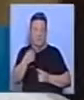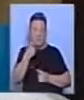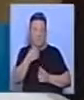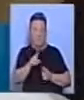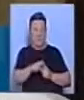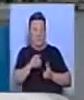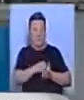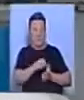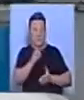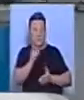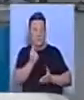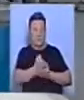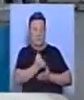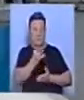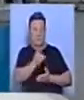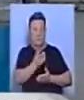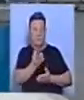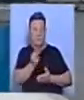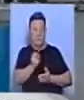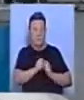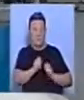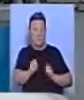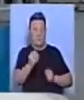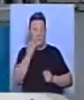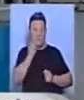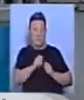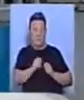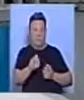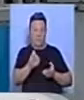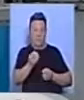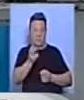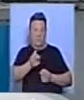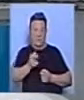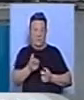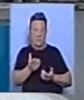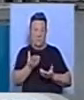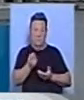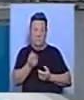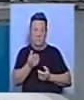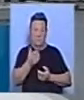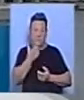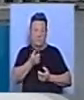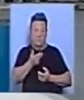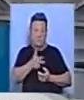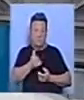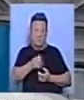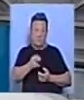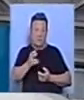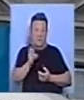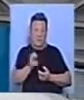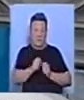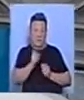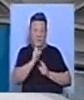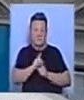marca lisboa durante tantos séculos como é que ao longo de tantos anos de tantas centenas de tanques este